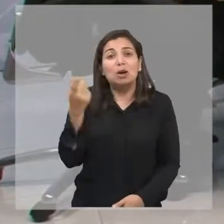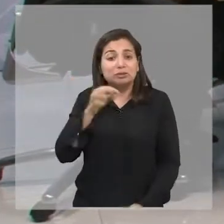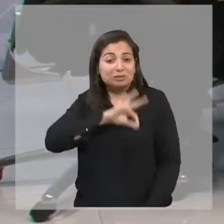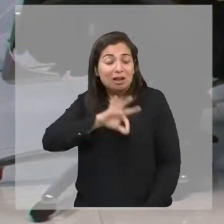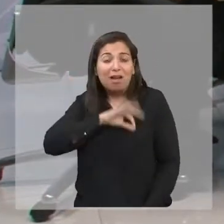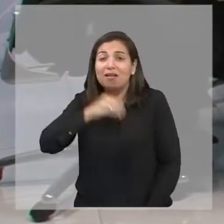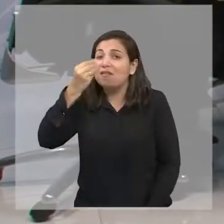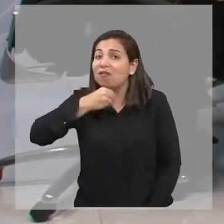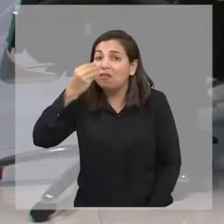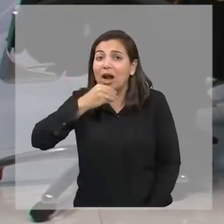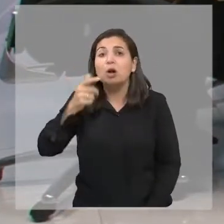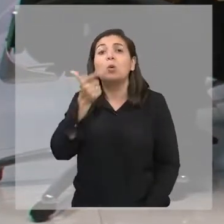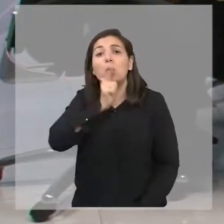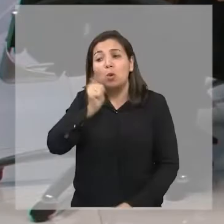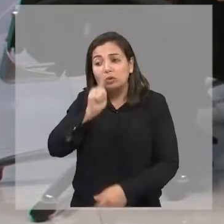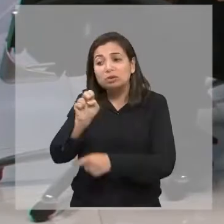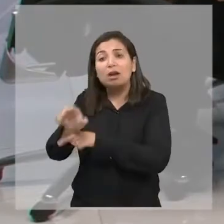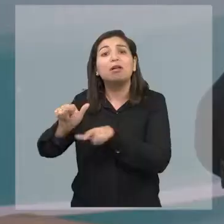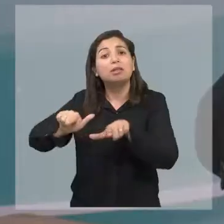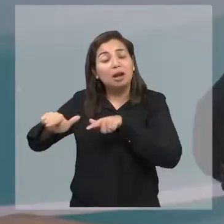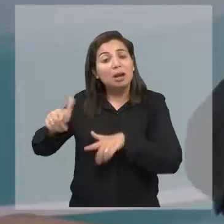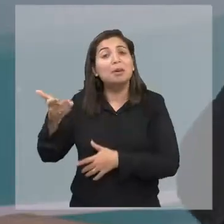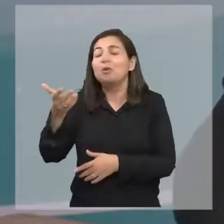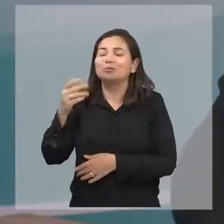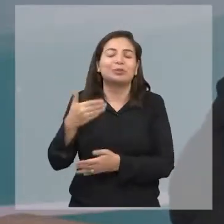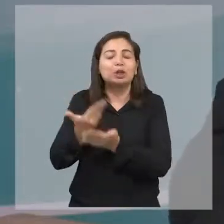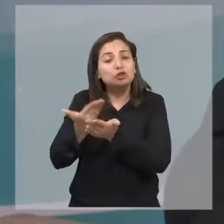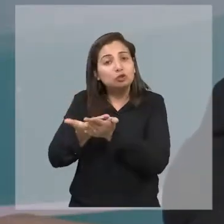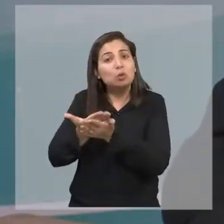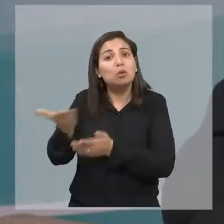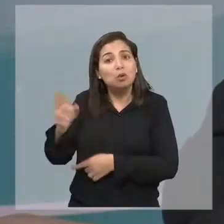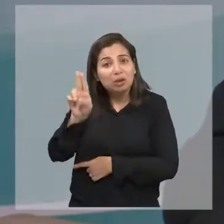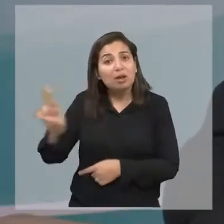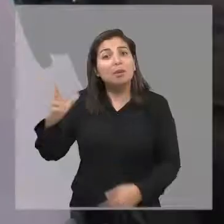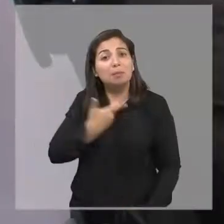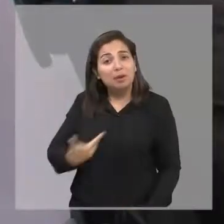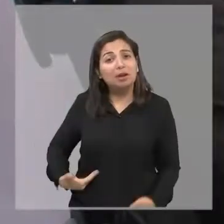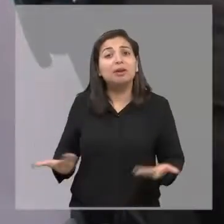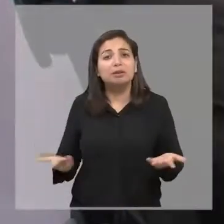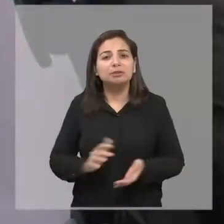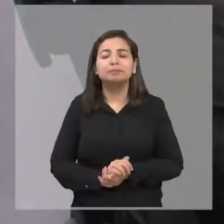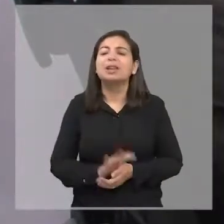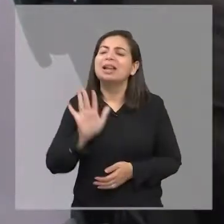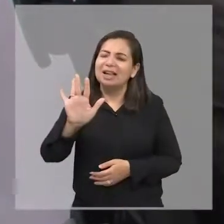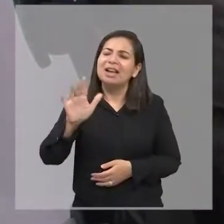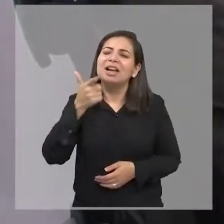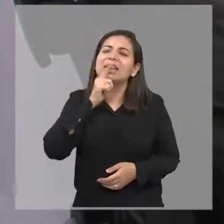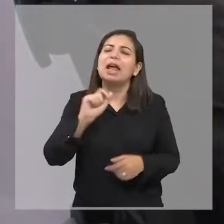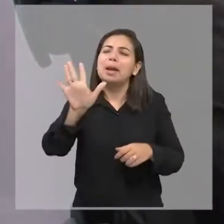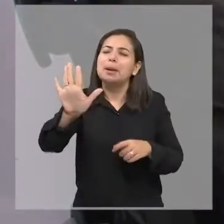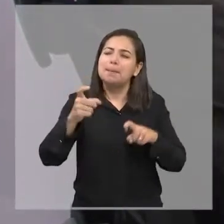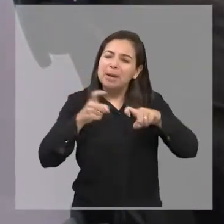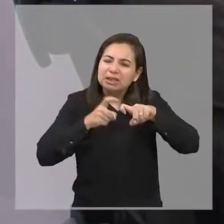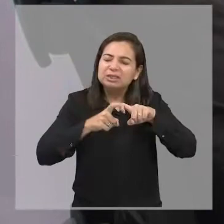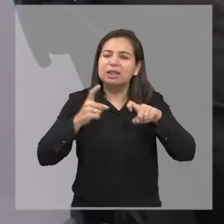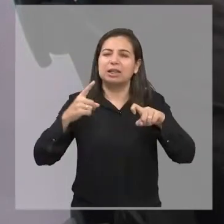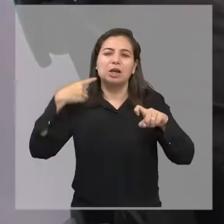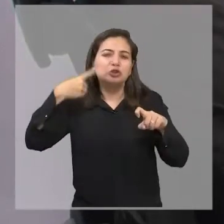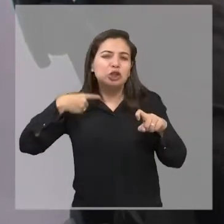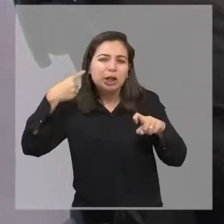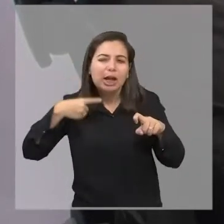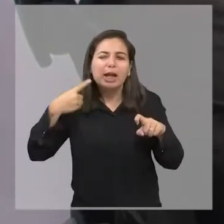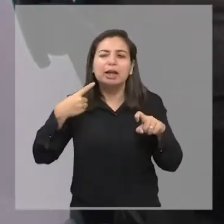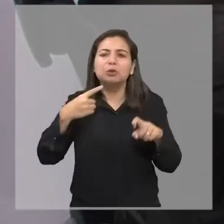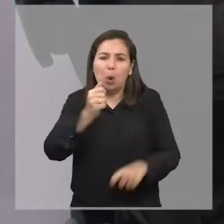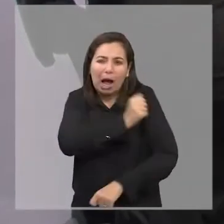queria chamar a atenção é... Depois da cota não, por causa da cota. Qual é o problema da universidade cobrar de quem pode pagar? Que estuda na Universidade de Medicina, no Direito, na Engenharia. Por que